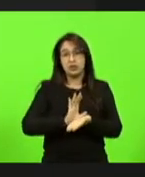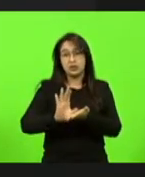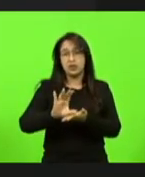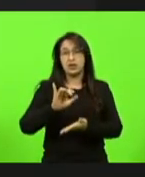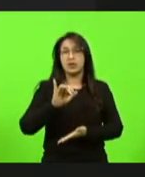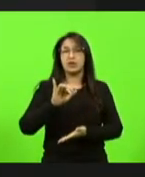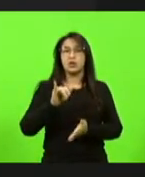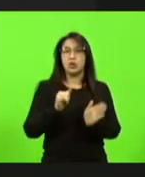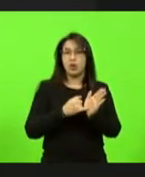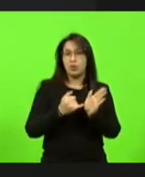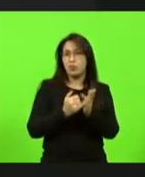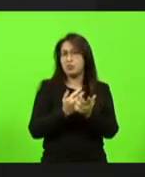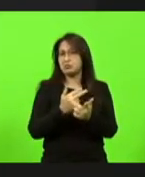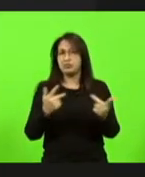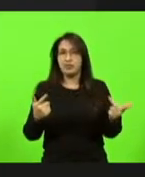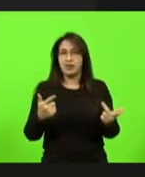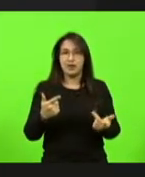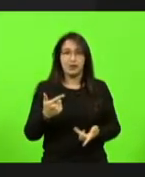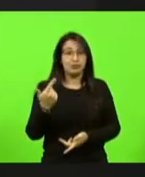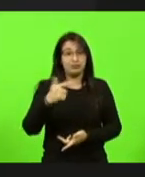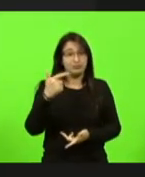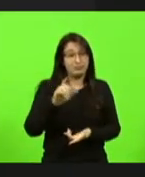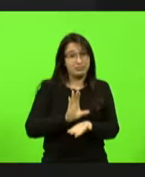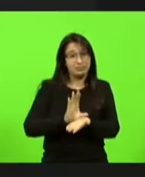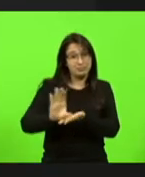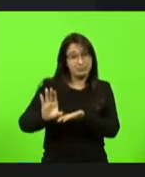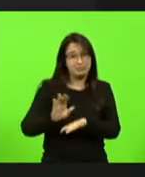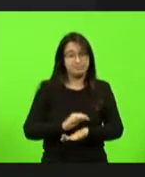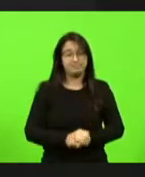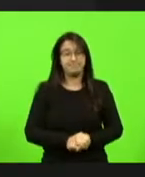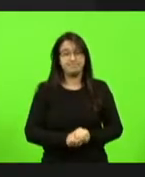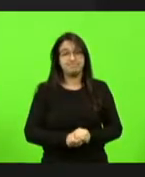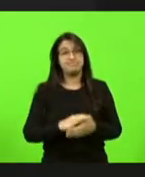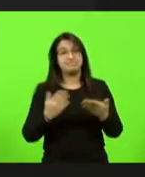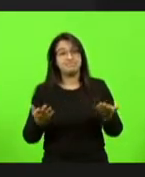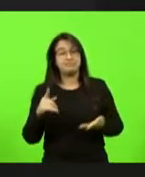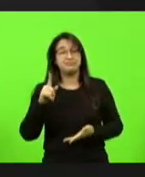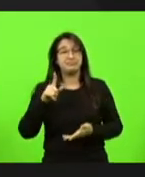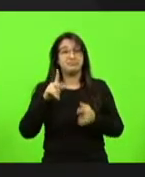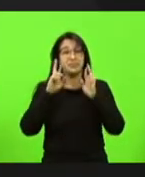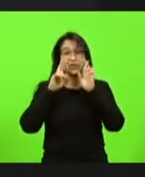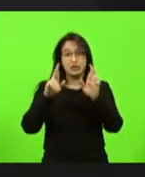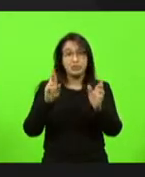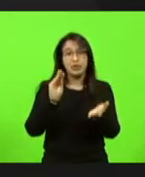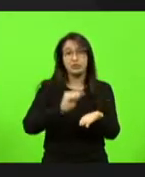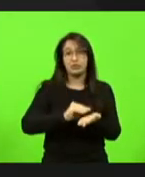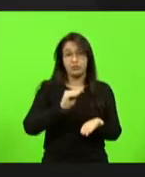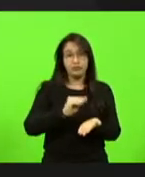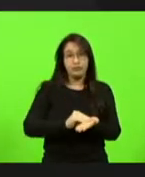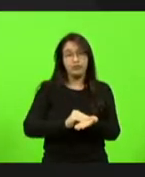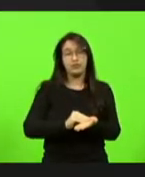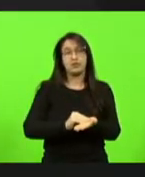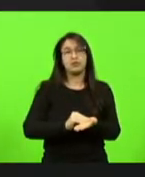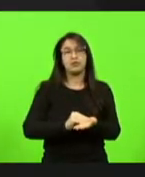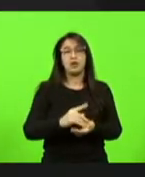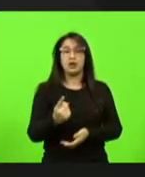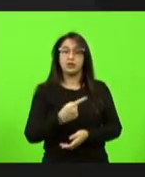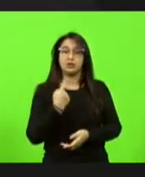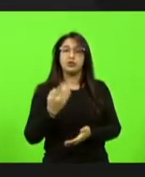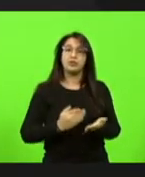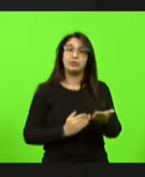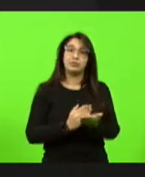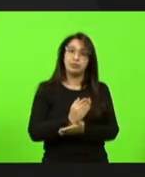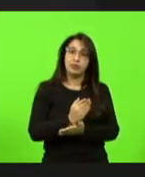ICMS, IPVA. Então, realmente é desrespeitoso o que aconteceu. Nós aprovamos em dezembro